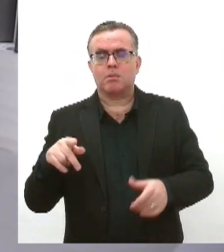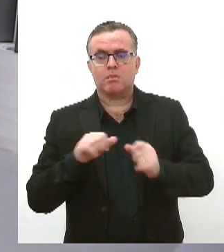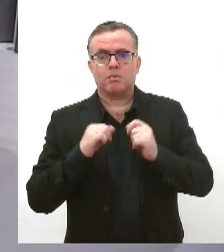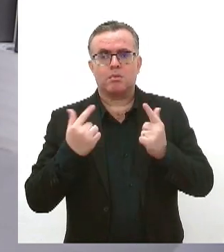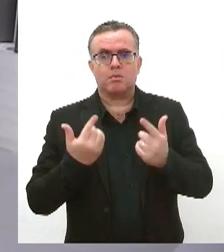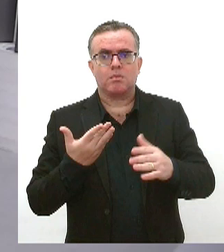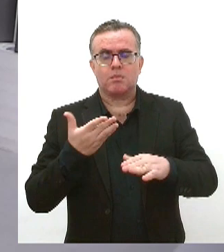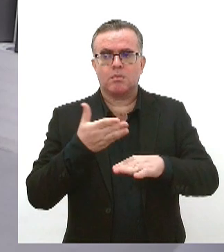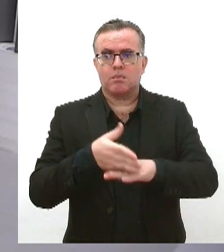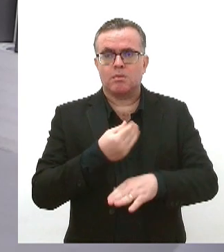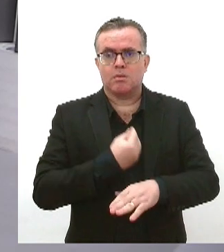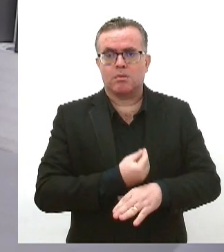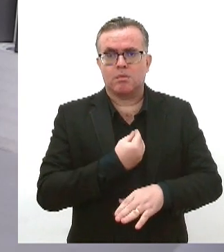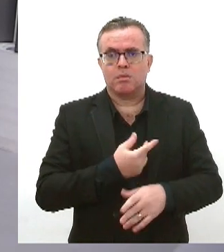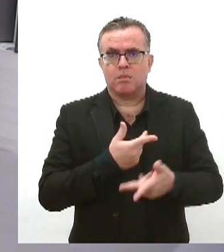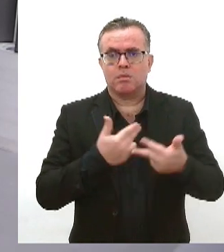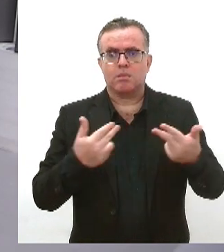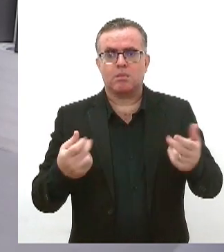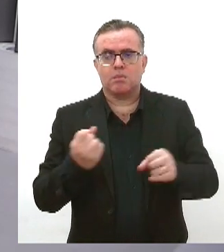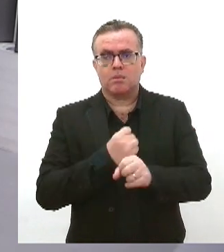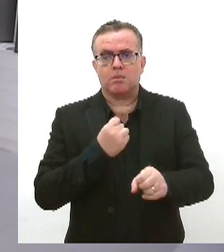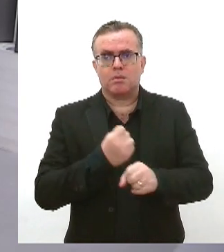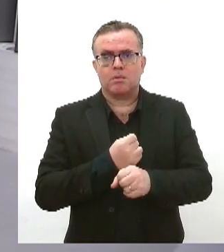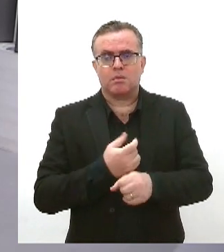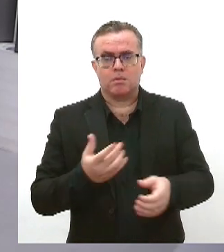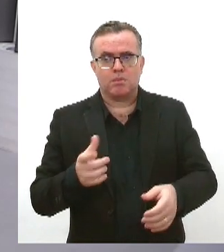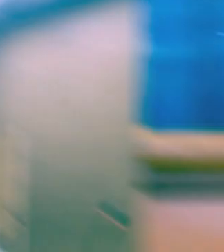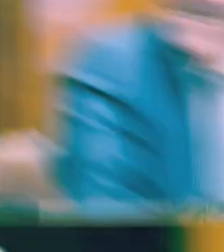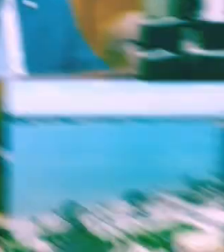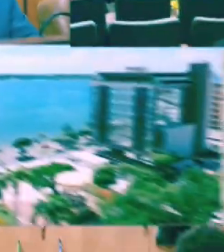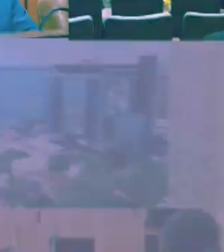para autorização de obras em Laranjeiras. Voltamos já.